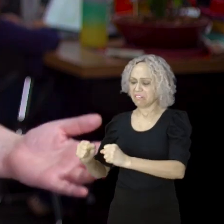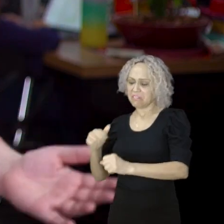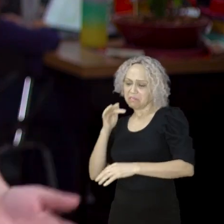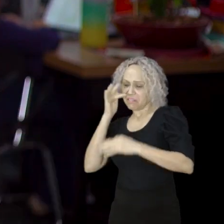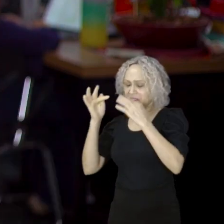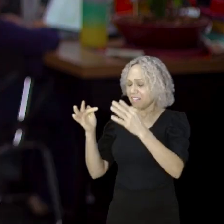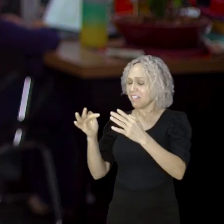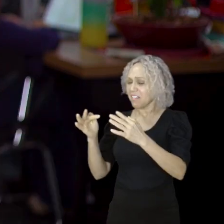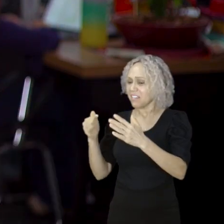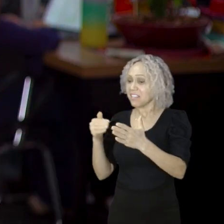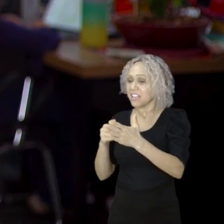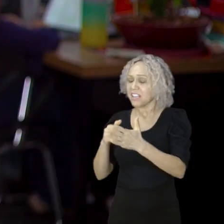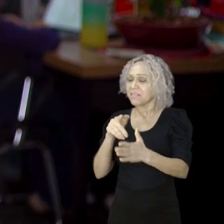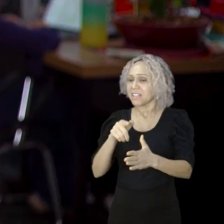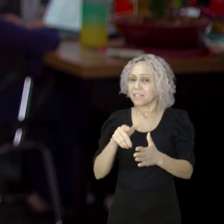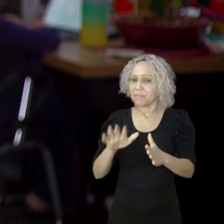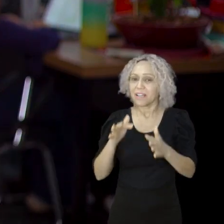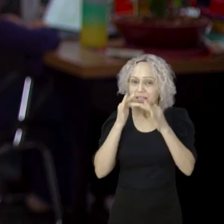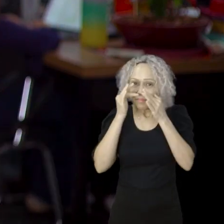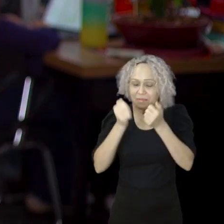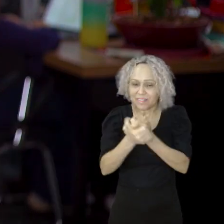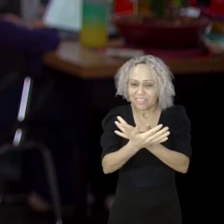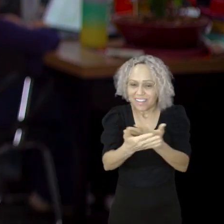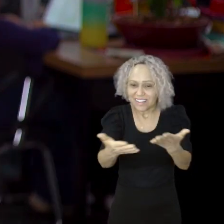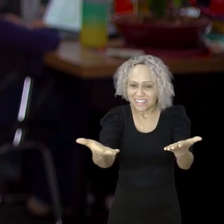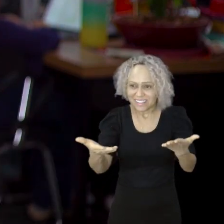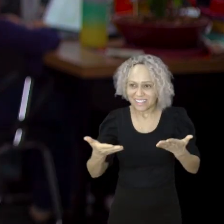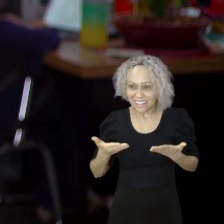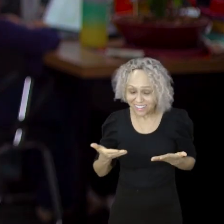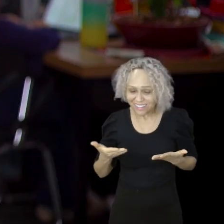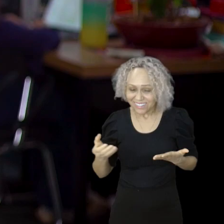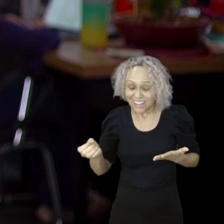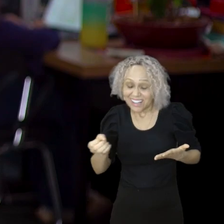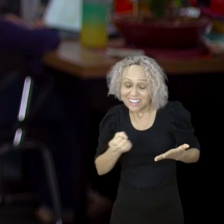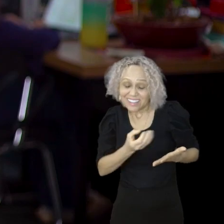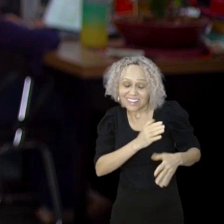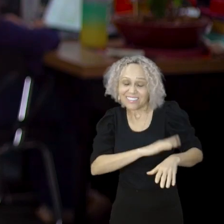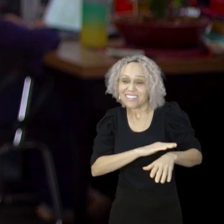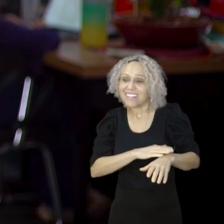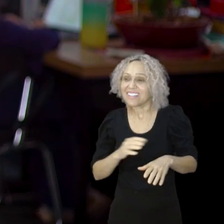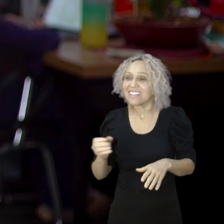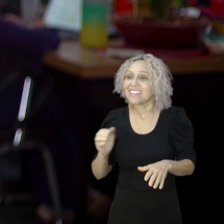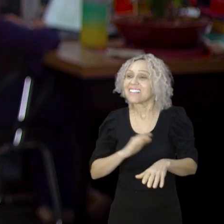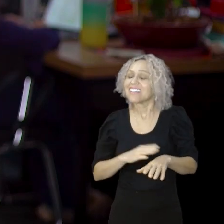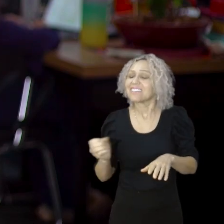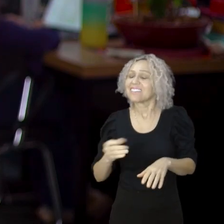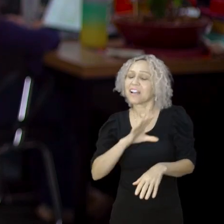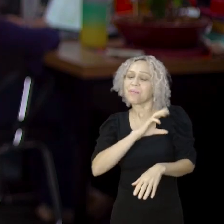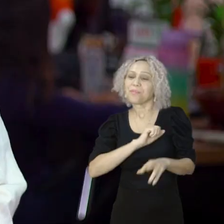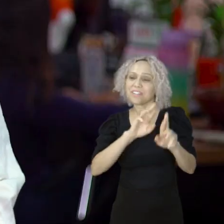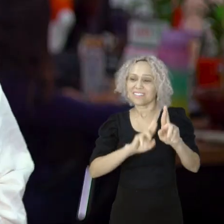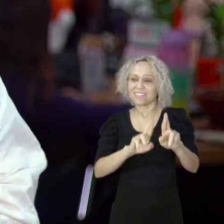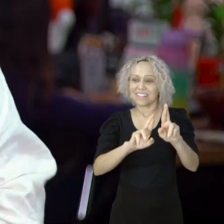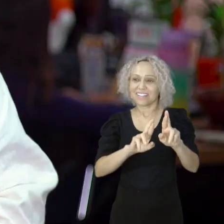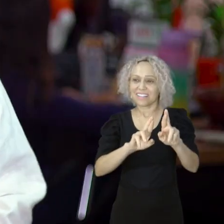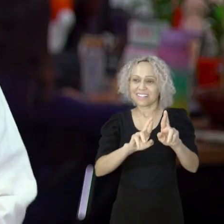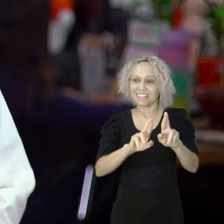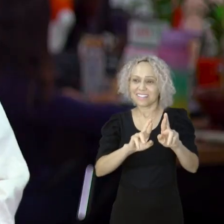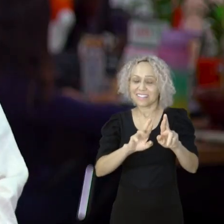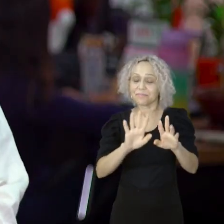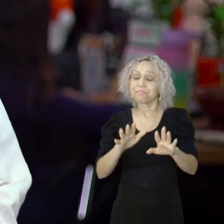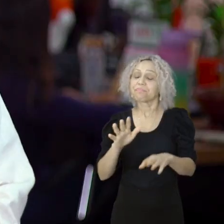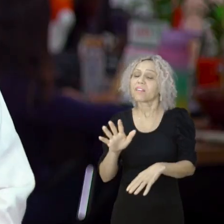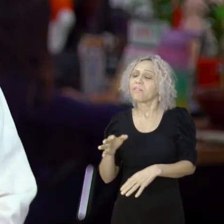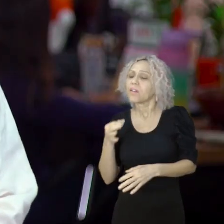chegou. E o aroma que está no ar, companheiros, é de novos tempos. Tempos repletos de amor e de esperança. Deixe um comentário